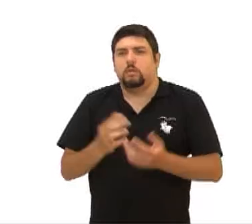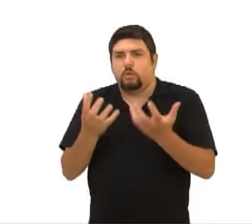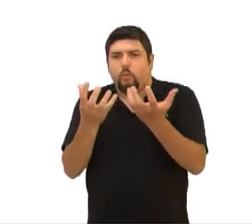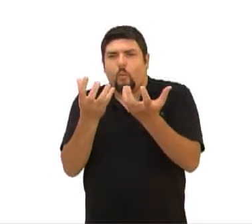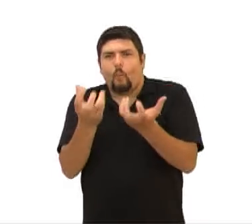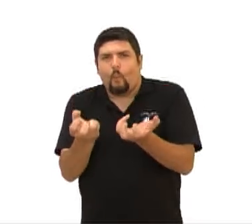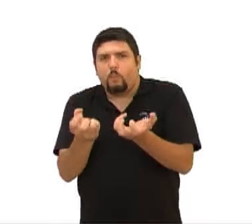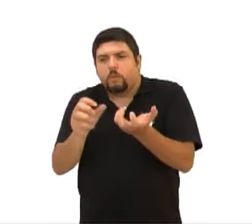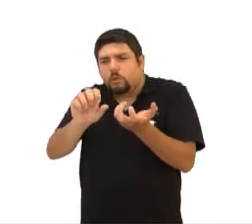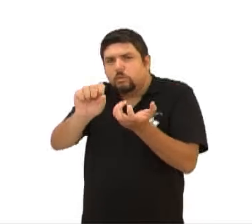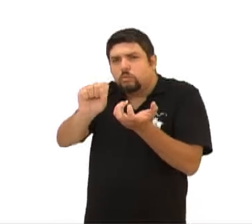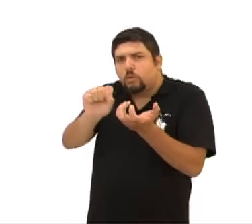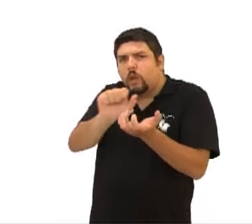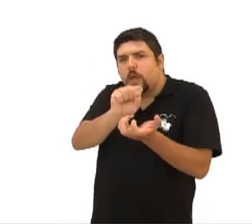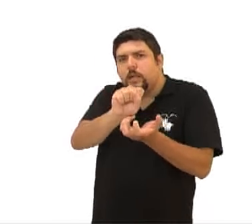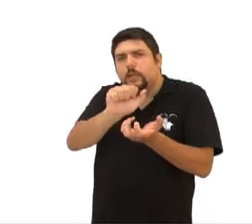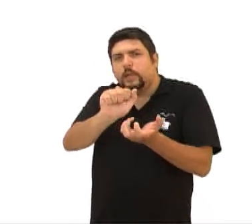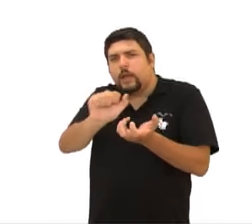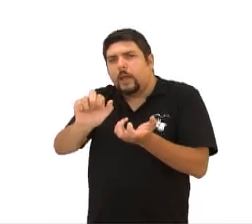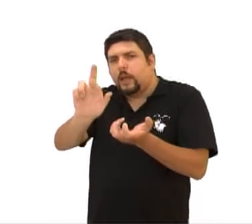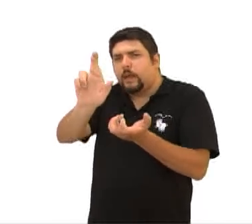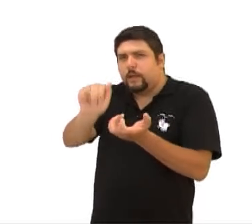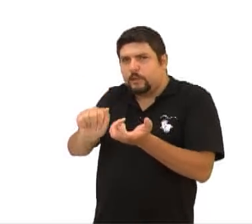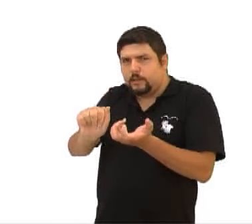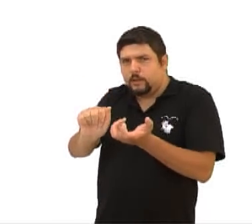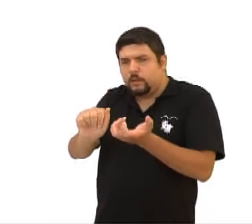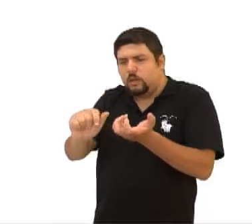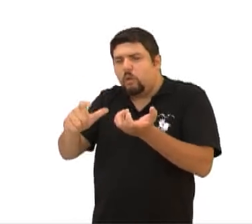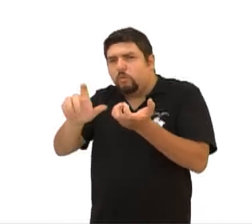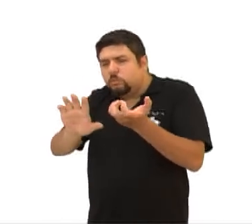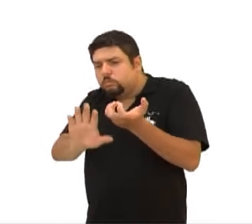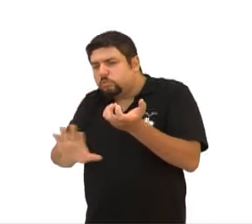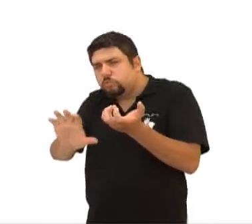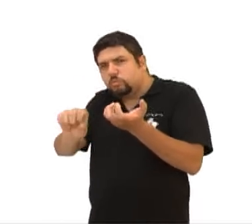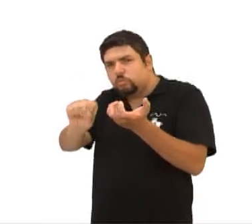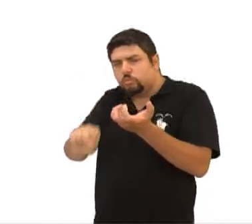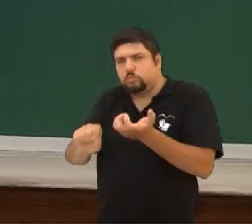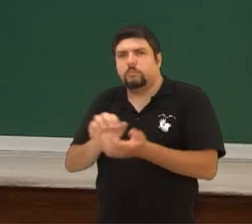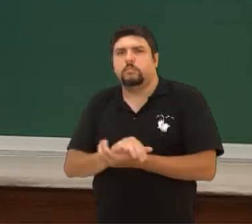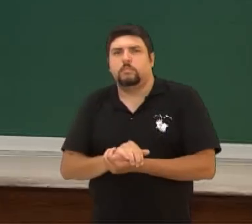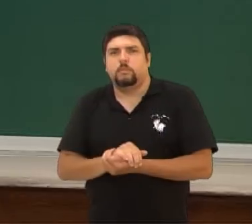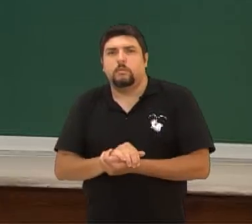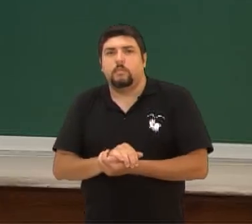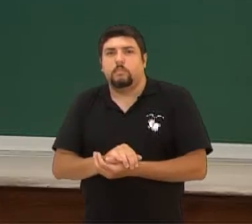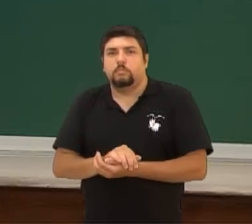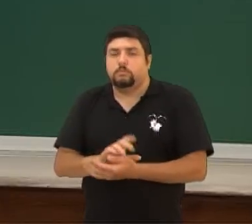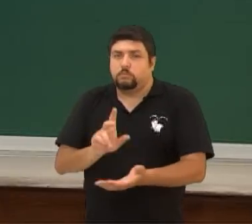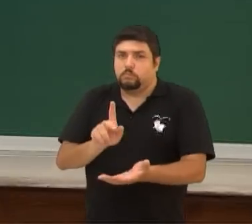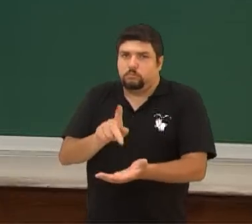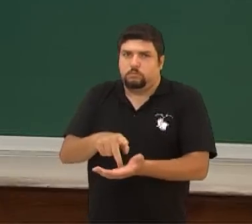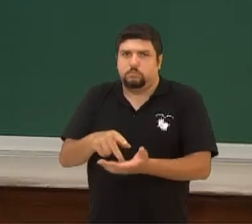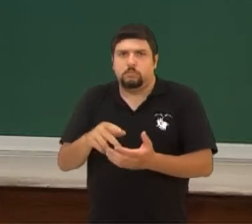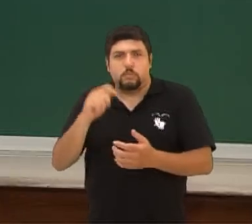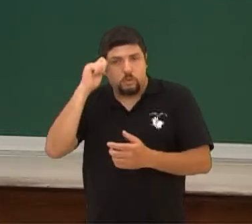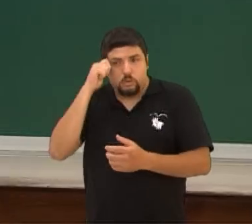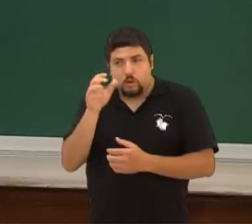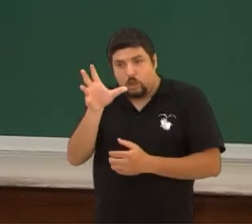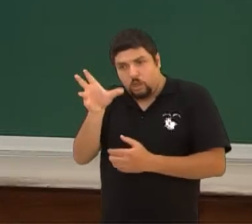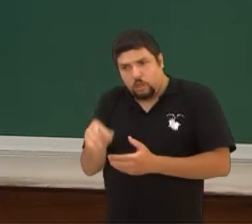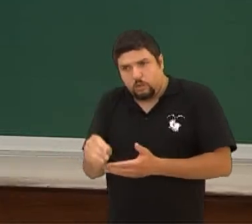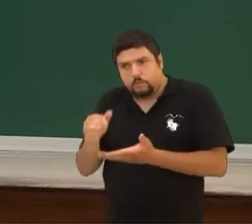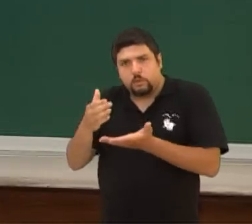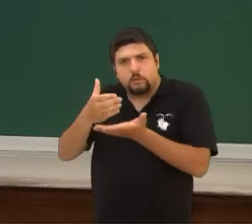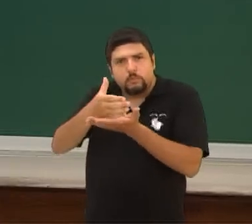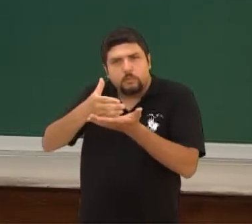deserto do Saara. Lembre-se, o deserto do Saara é um divisor natural entre as duas Áfricas. Também